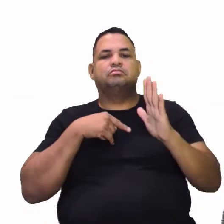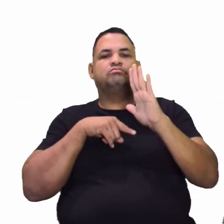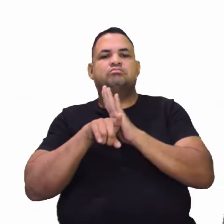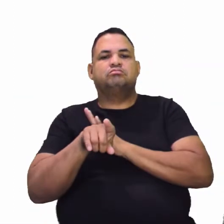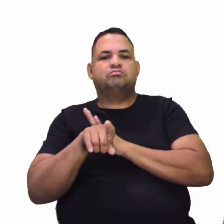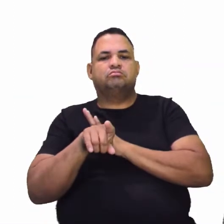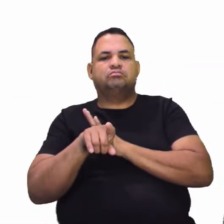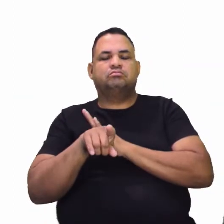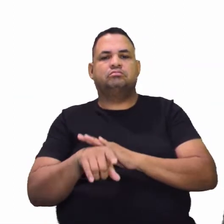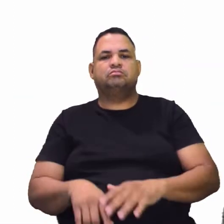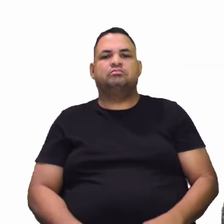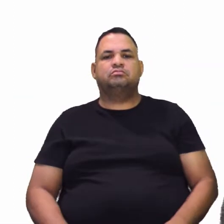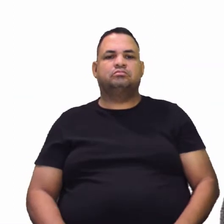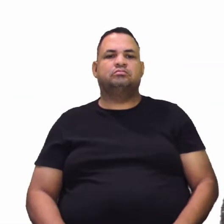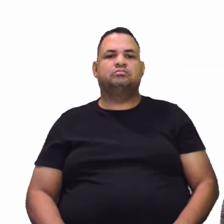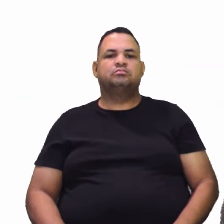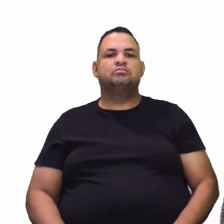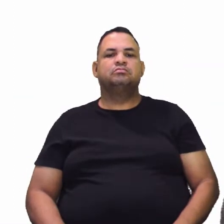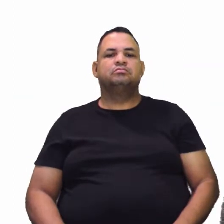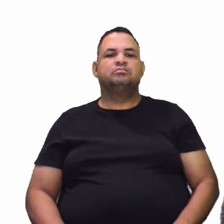forma